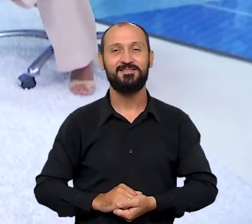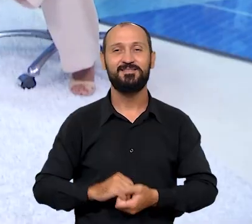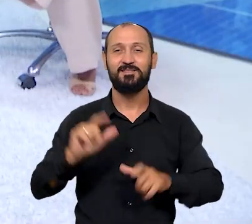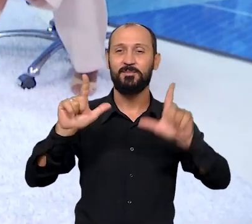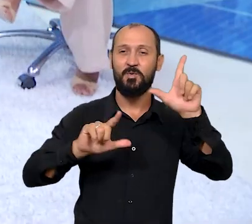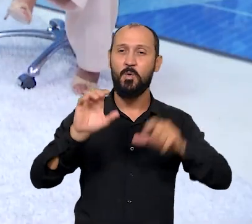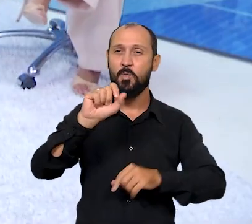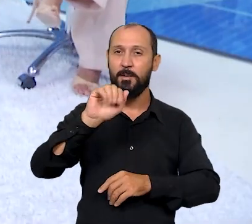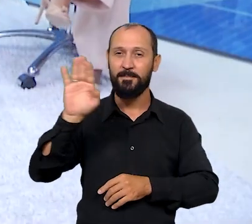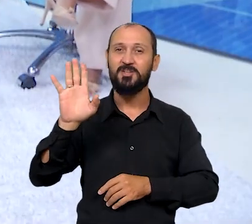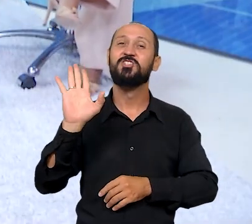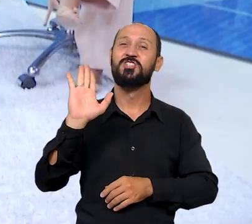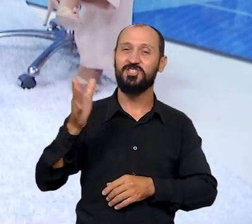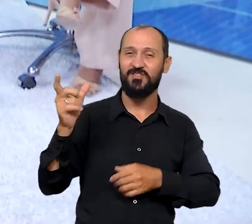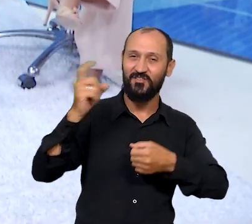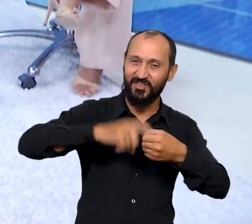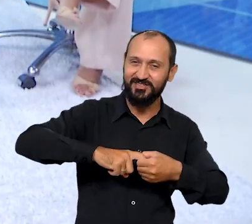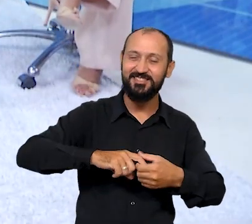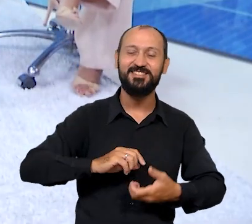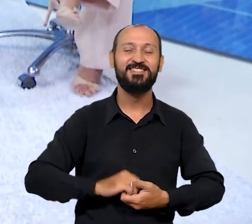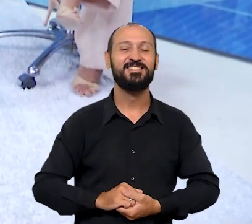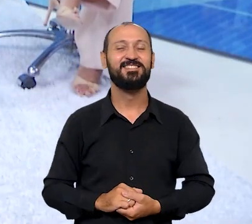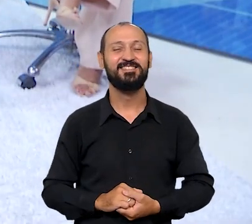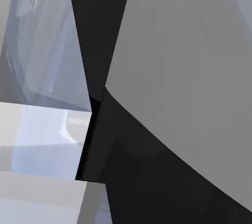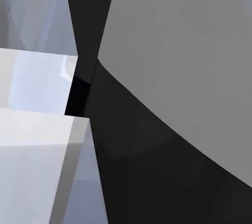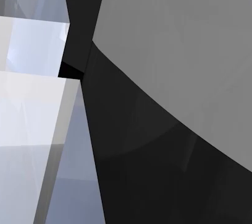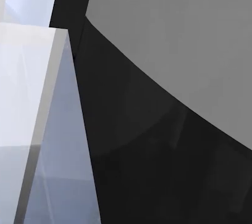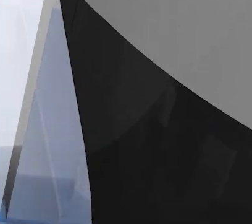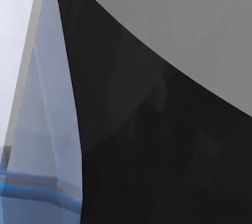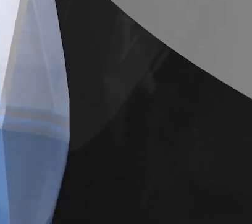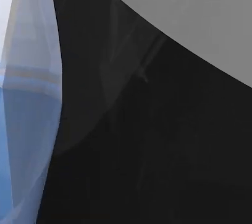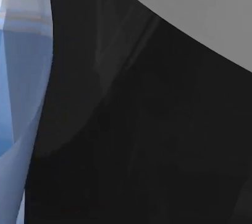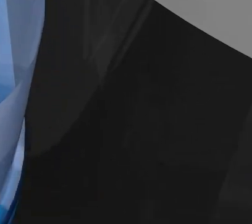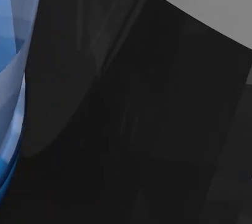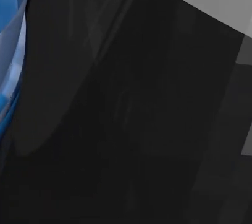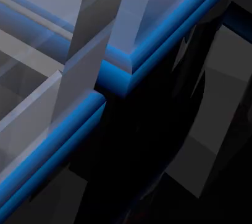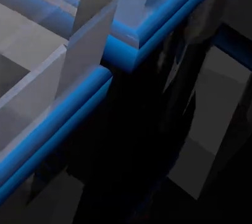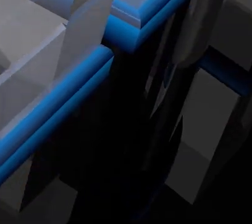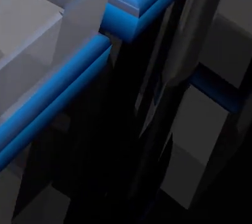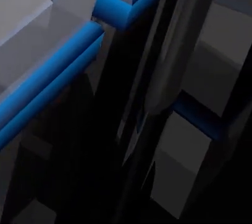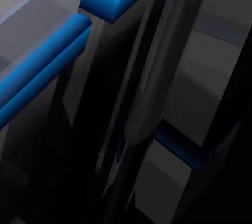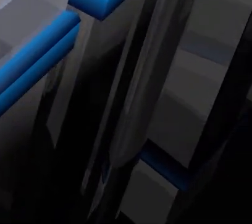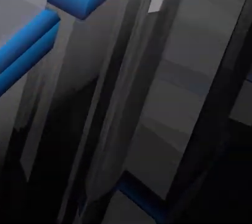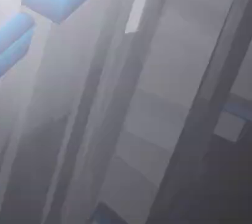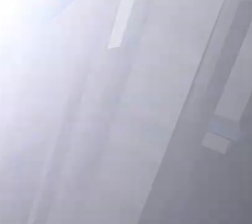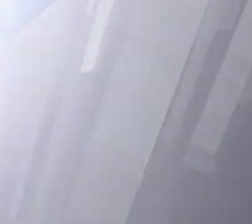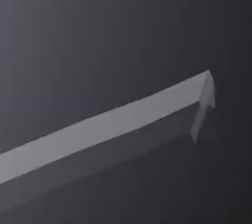Ambiente. O programa OAB em Debate volta já.